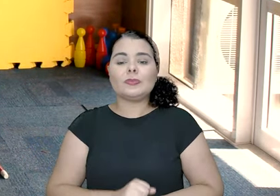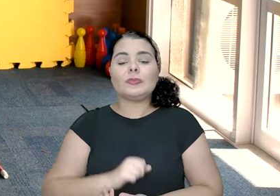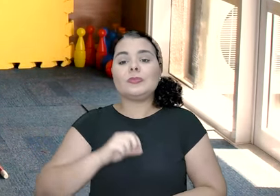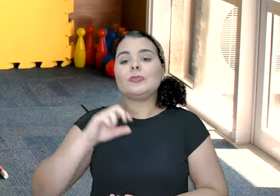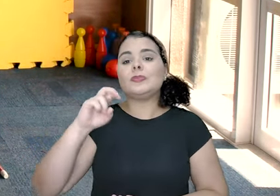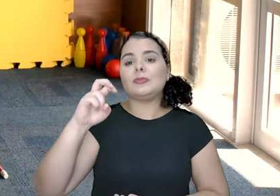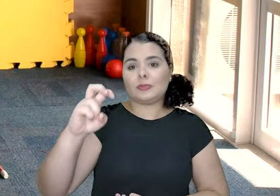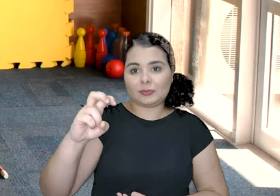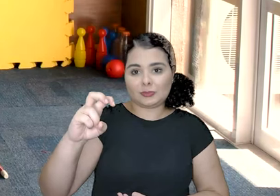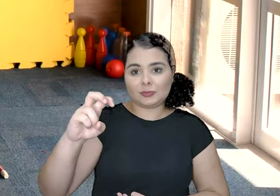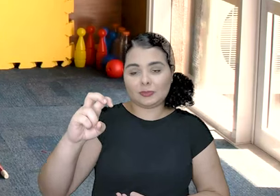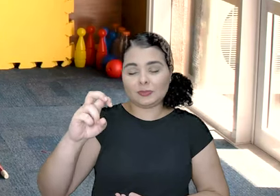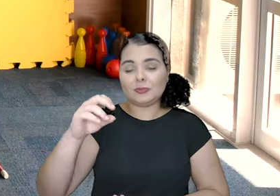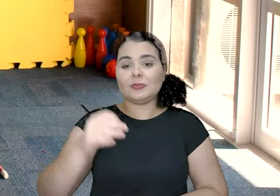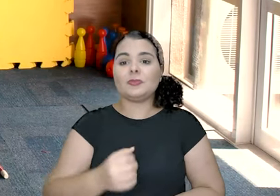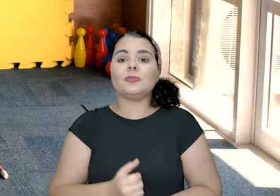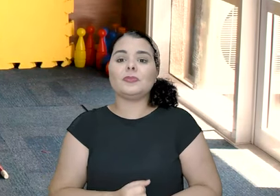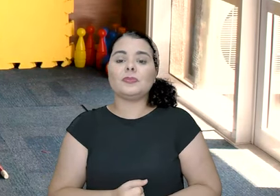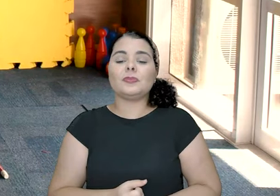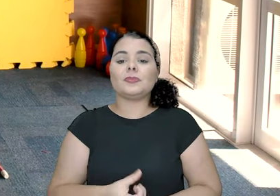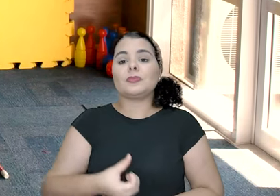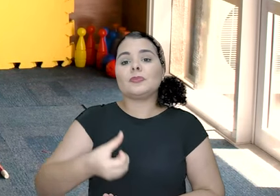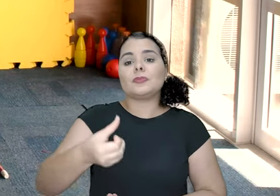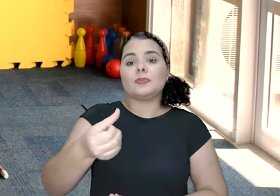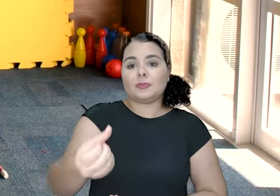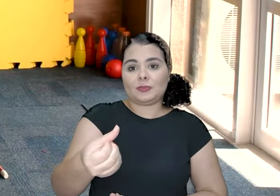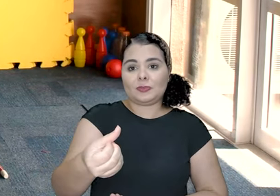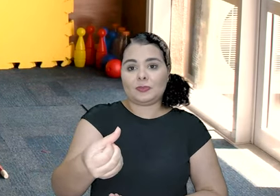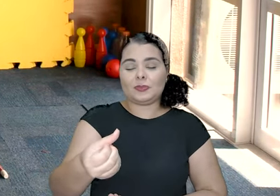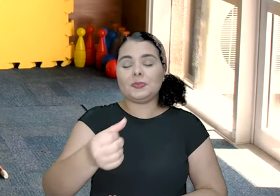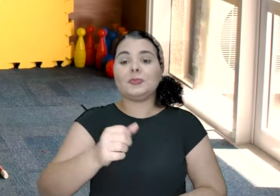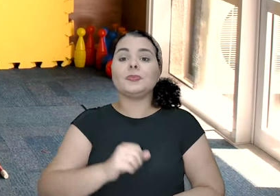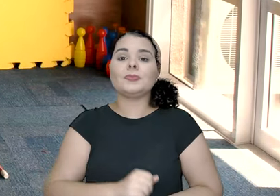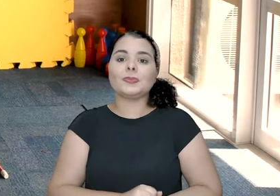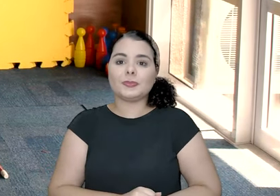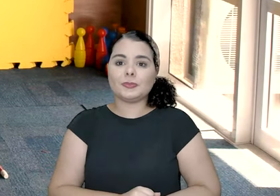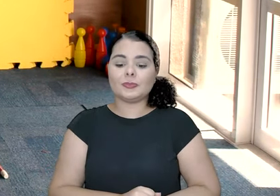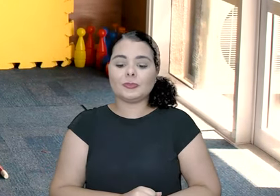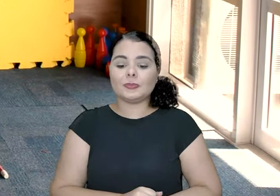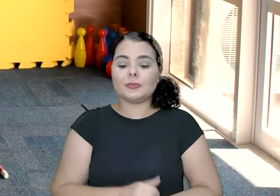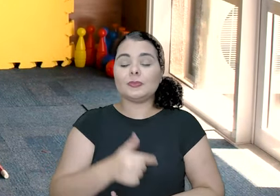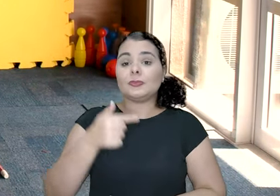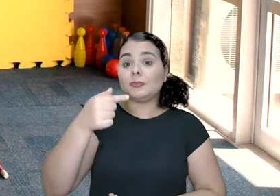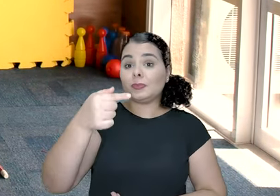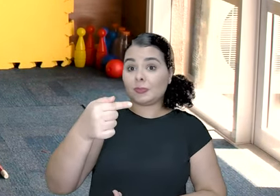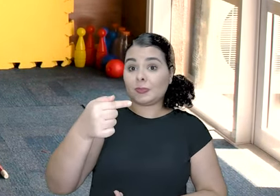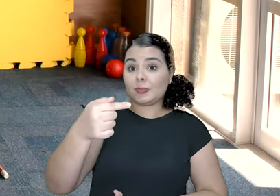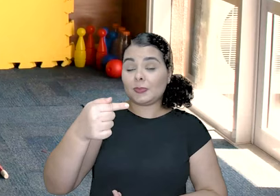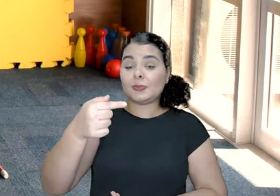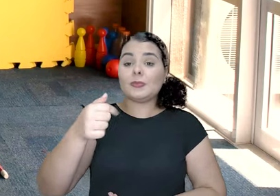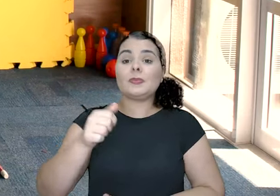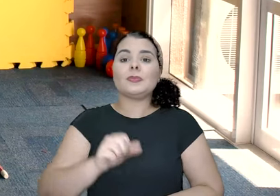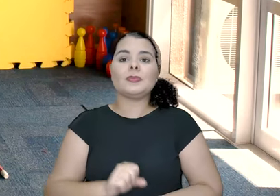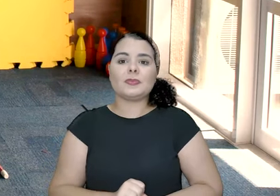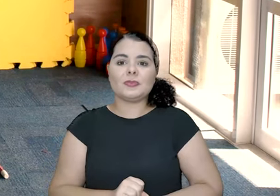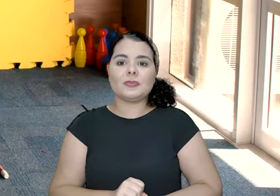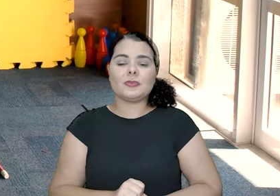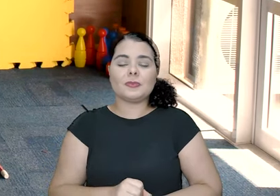desceu. 5, desceu. 6, solta o ar. 7,